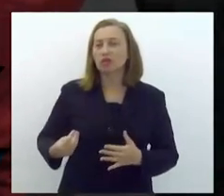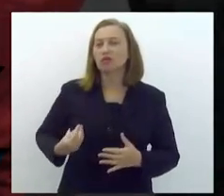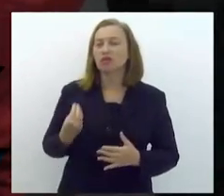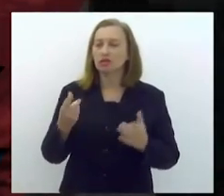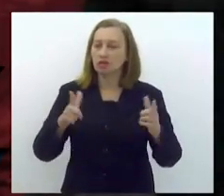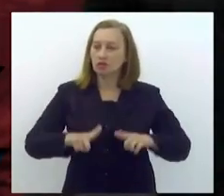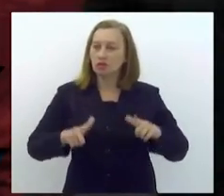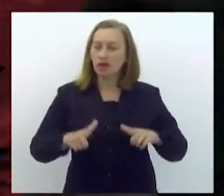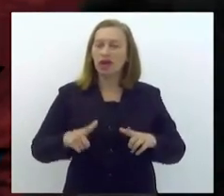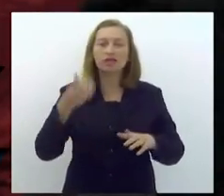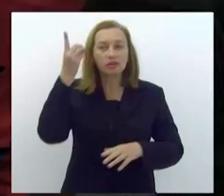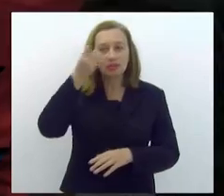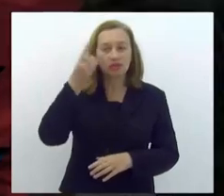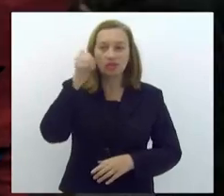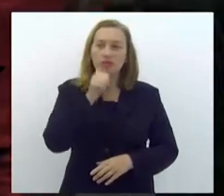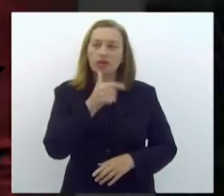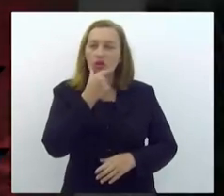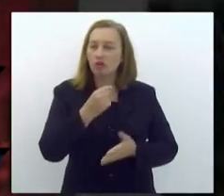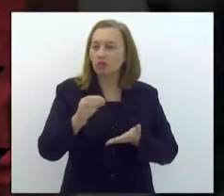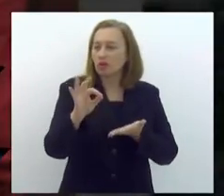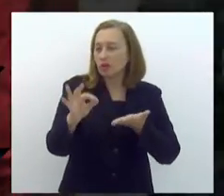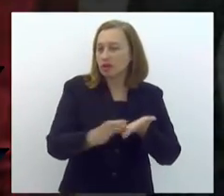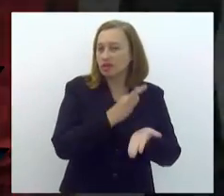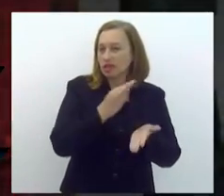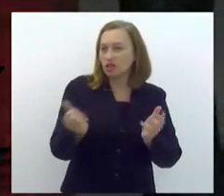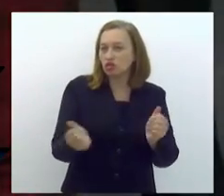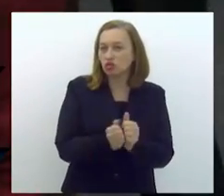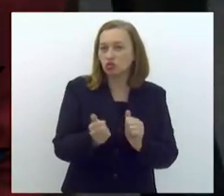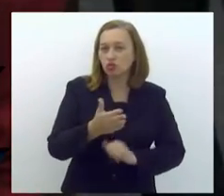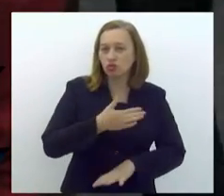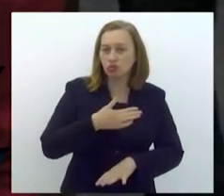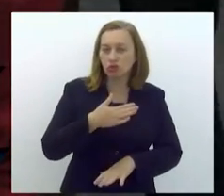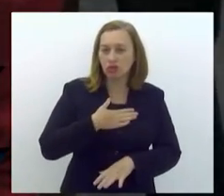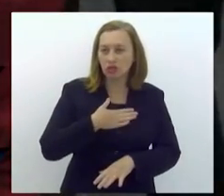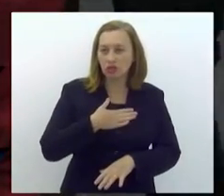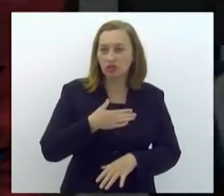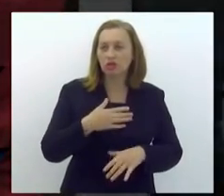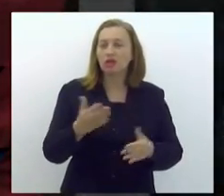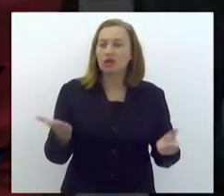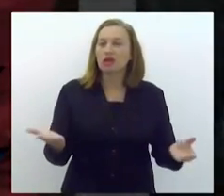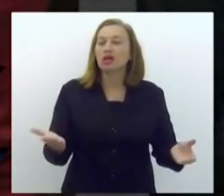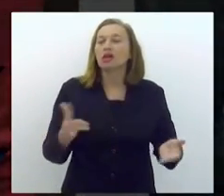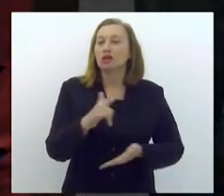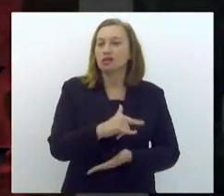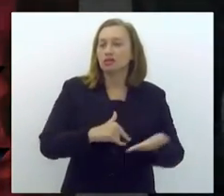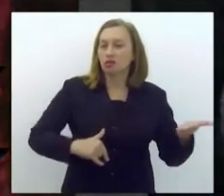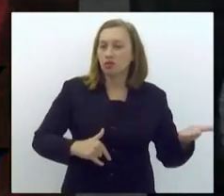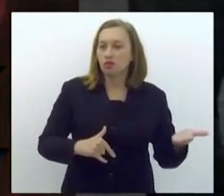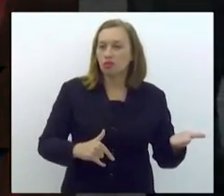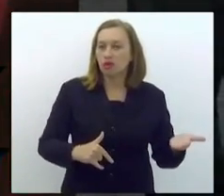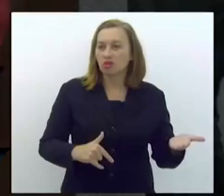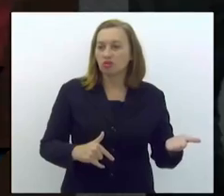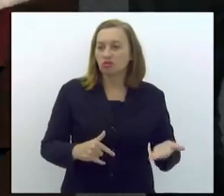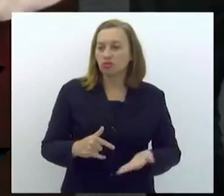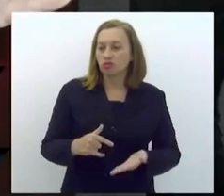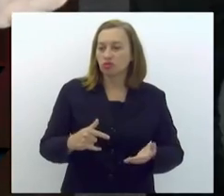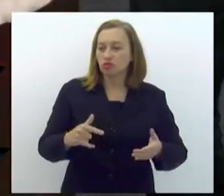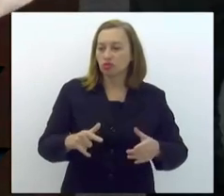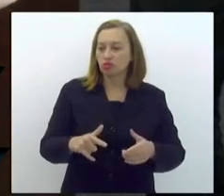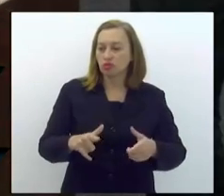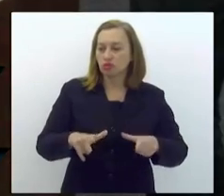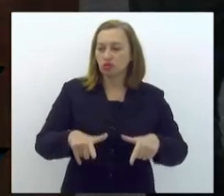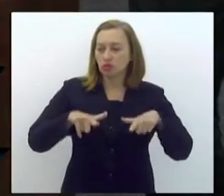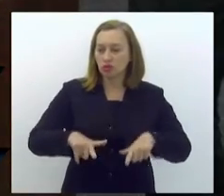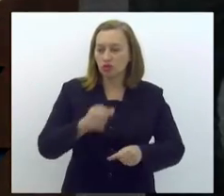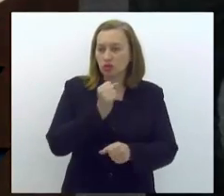deputados deputados para assinarem junto comigo a essa emoção de repúdio dessa casa mais uma vez deputada